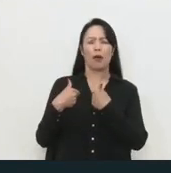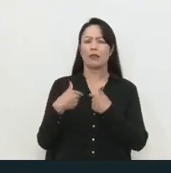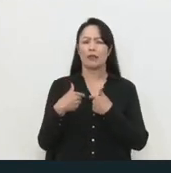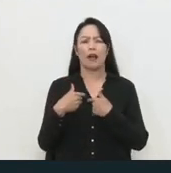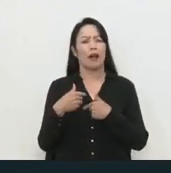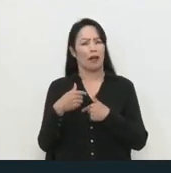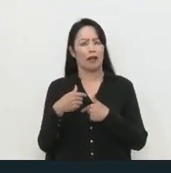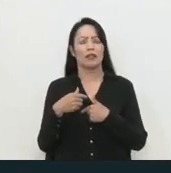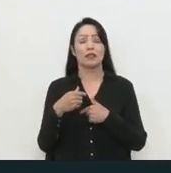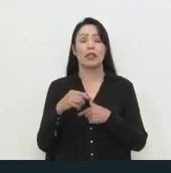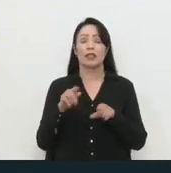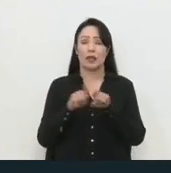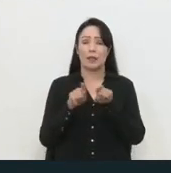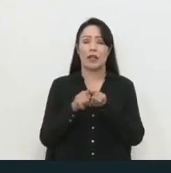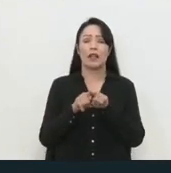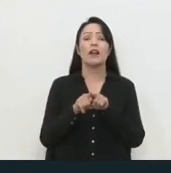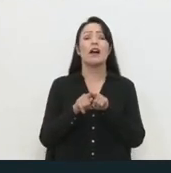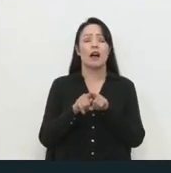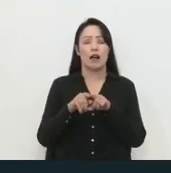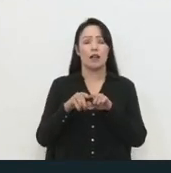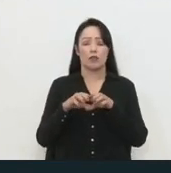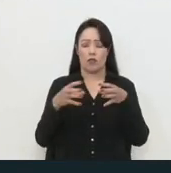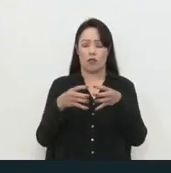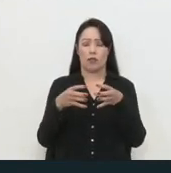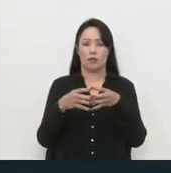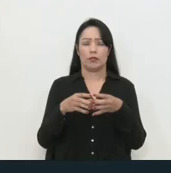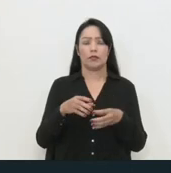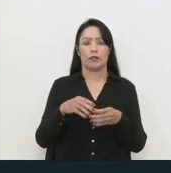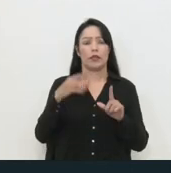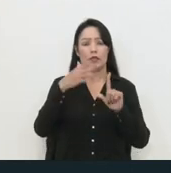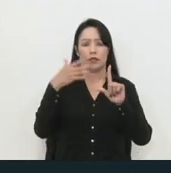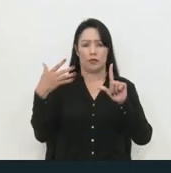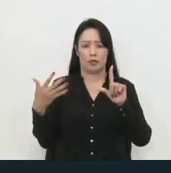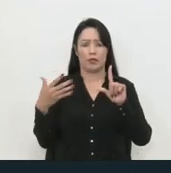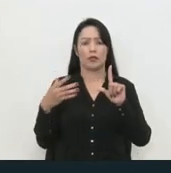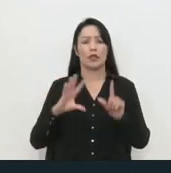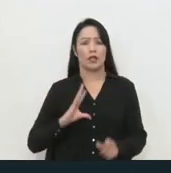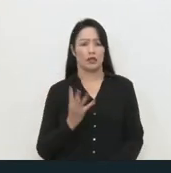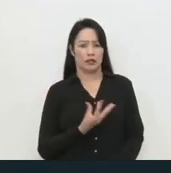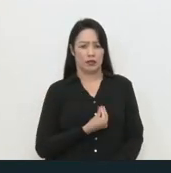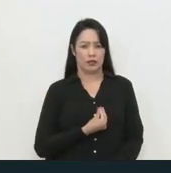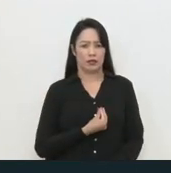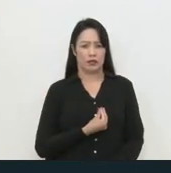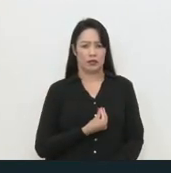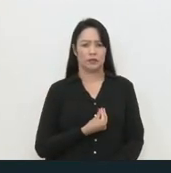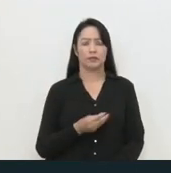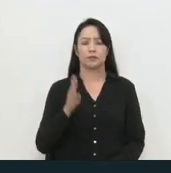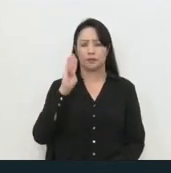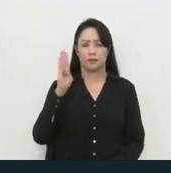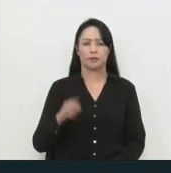LGBT e principalmente os transexuais e os travestis